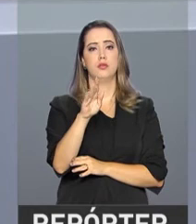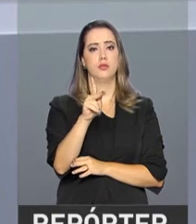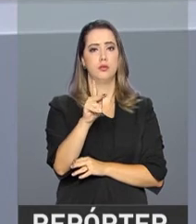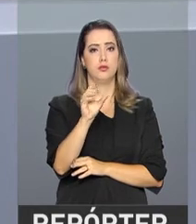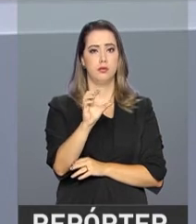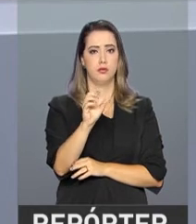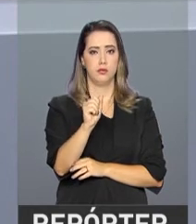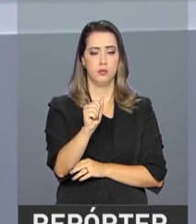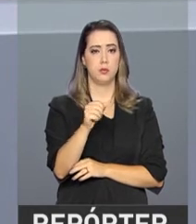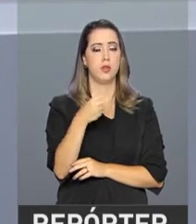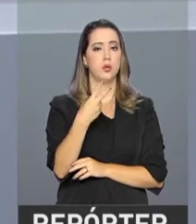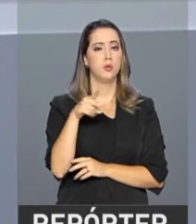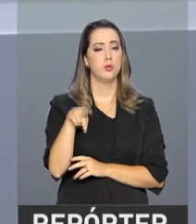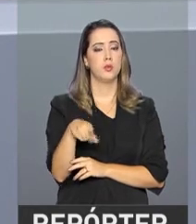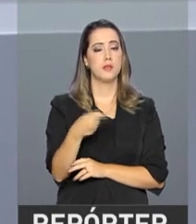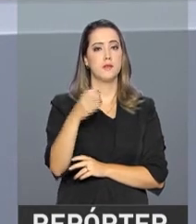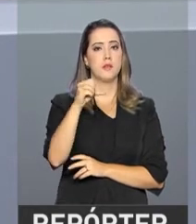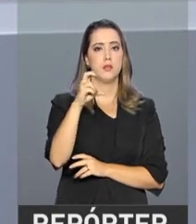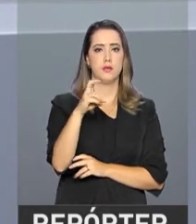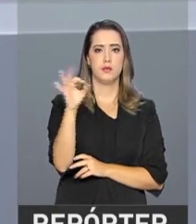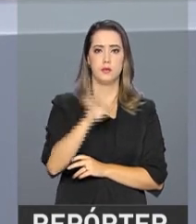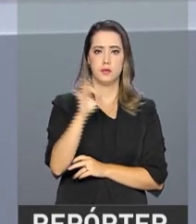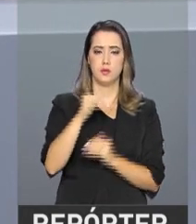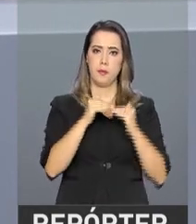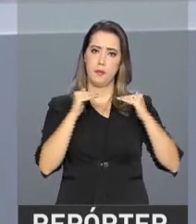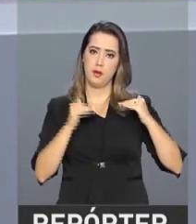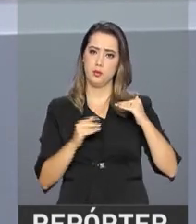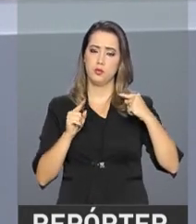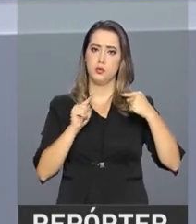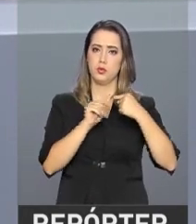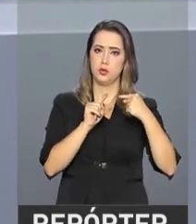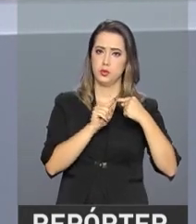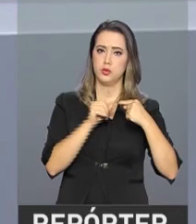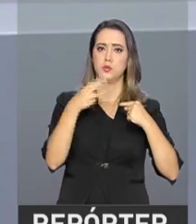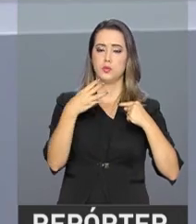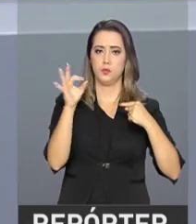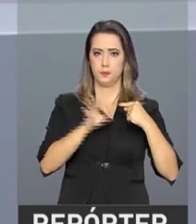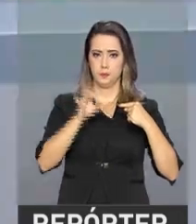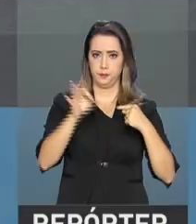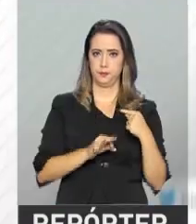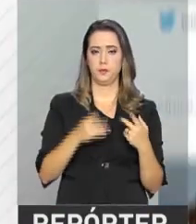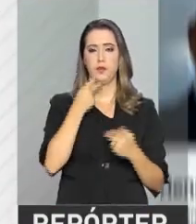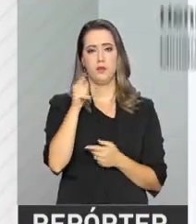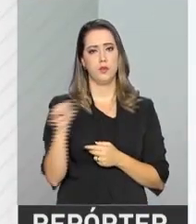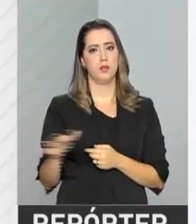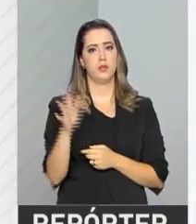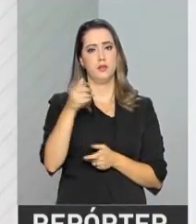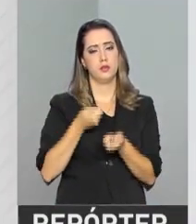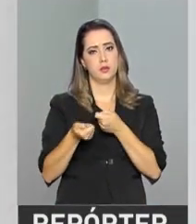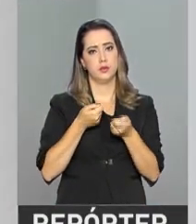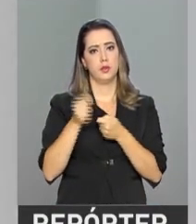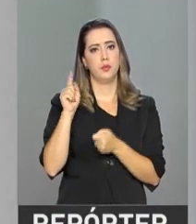2,95 por cento em 2017 portanto abaixo do piso da meta de 3% segundo ele a inflação sob